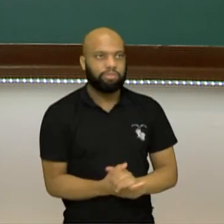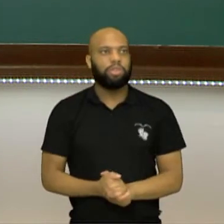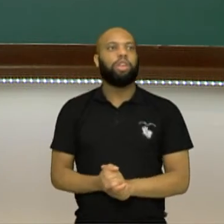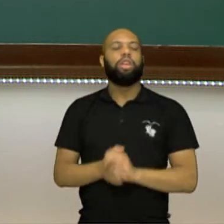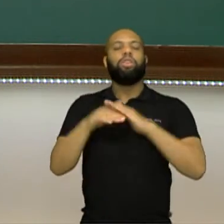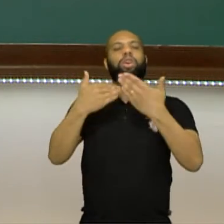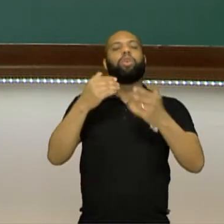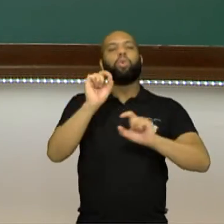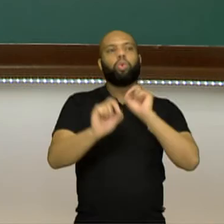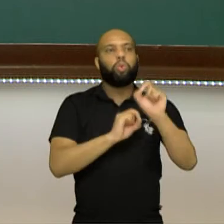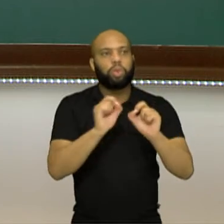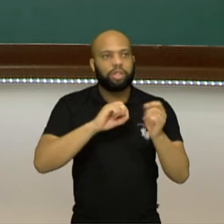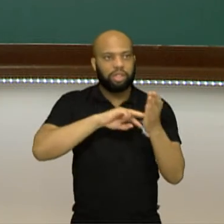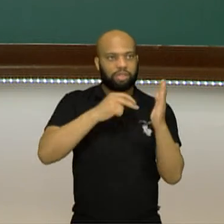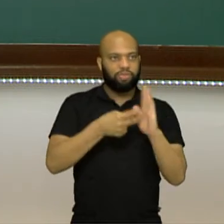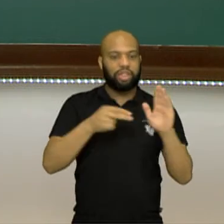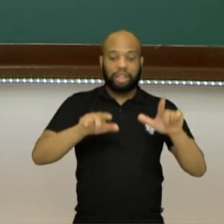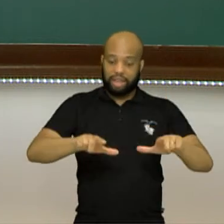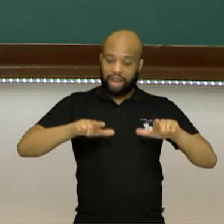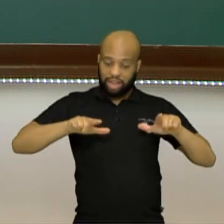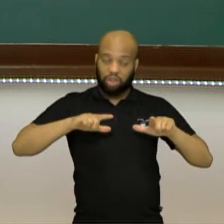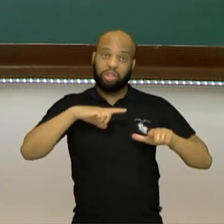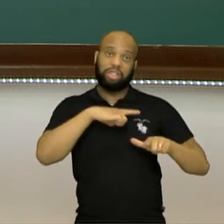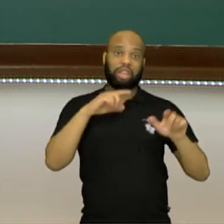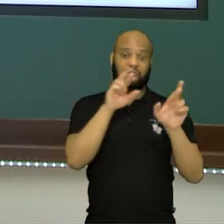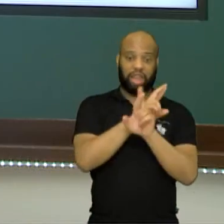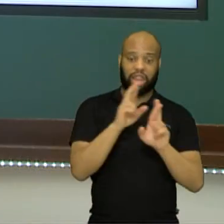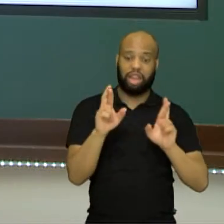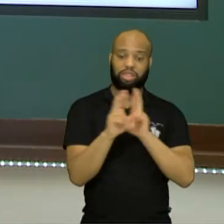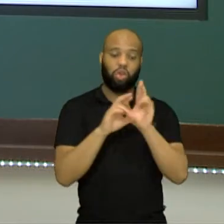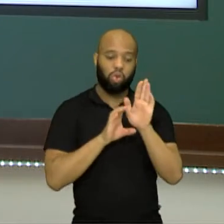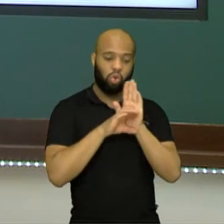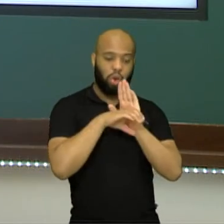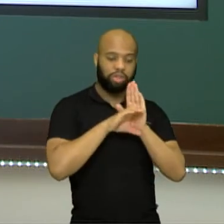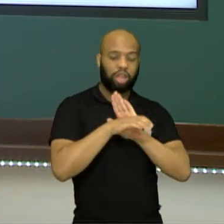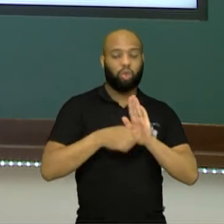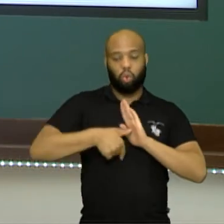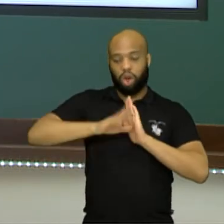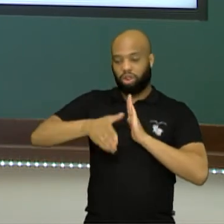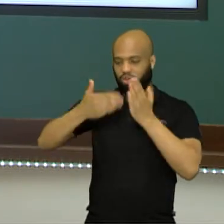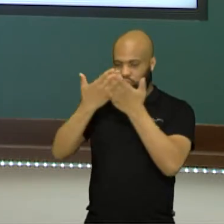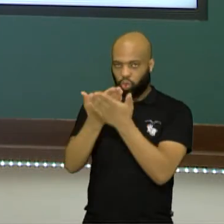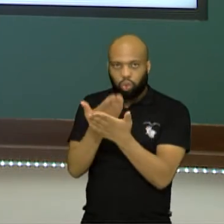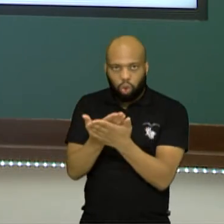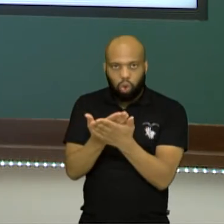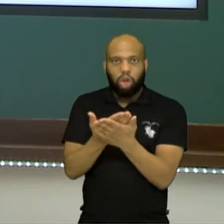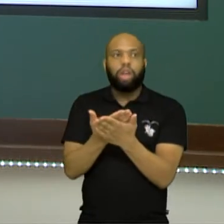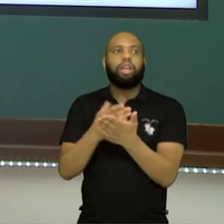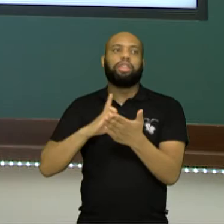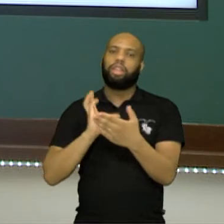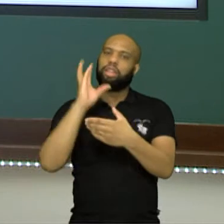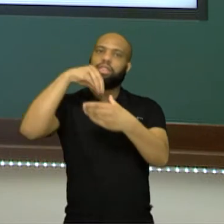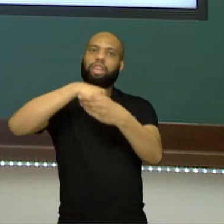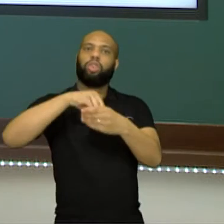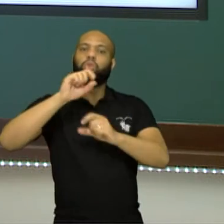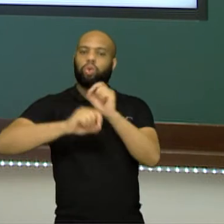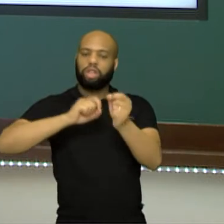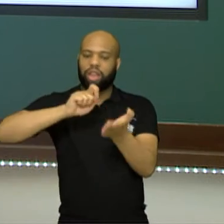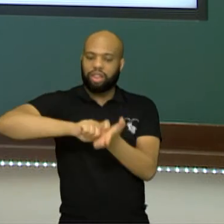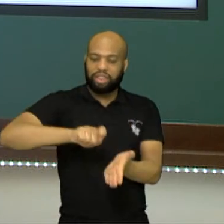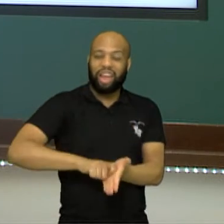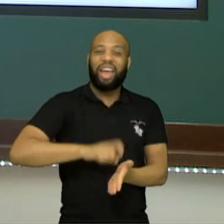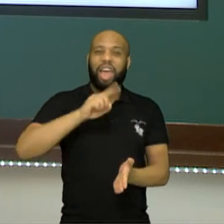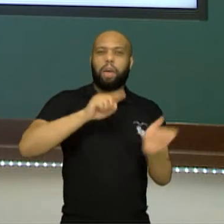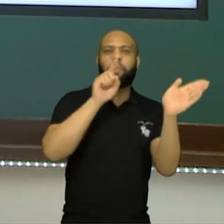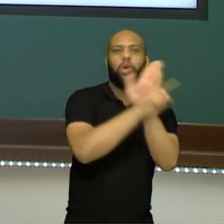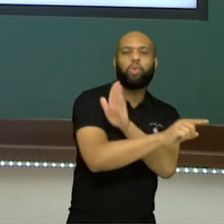são pequenos cartões em que se relacionam os conceitos estudados, geralmente contendo um sistema de perguntas e respostas sobre o